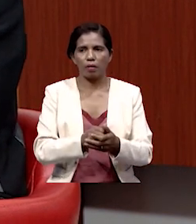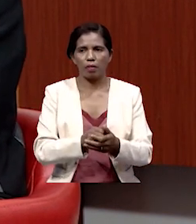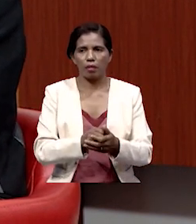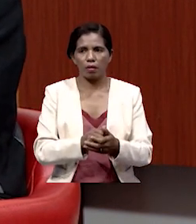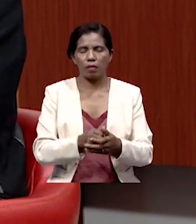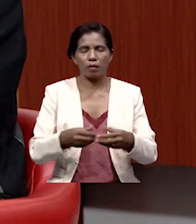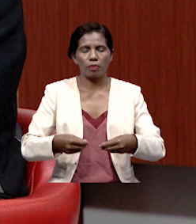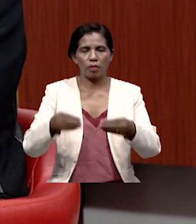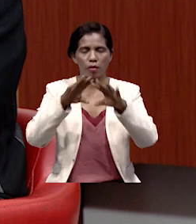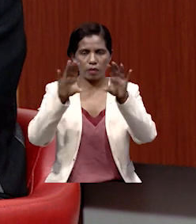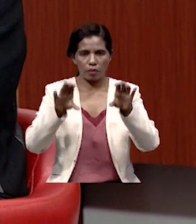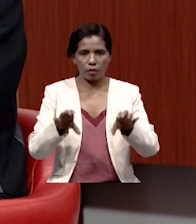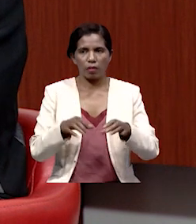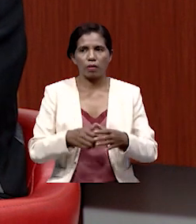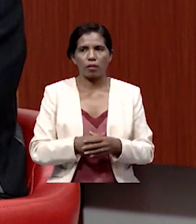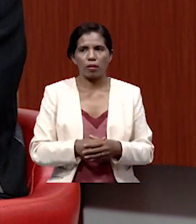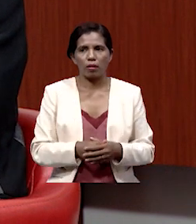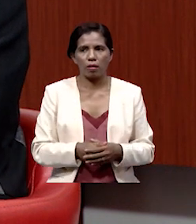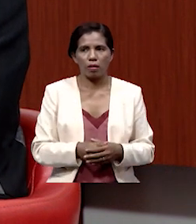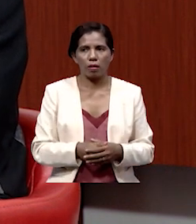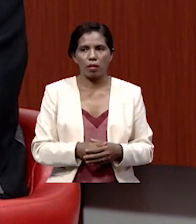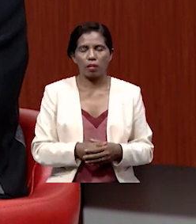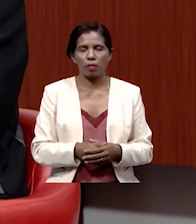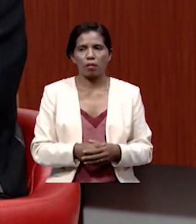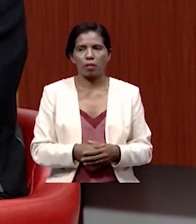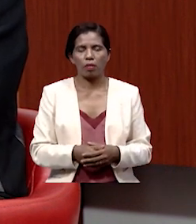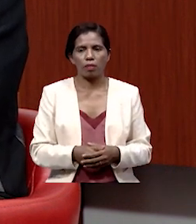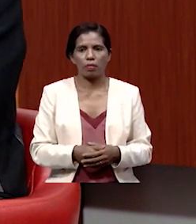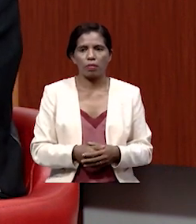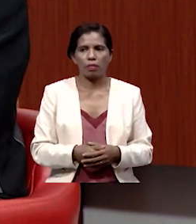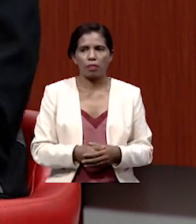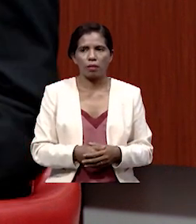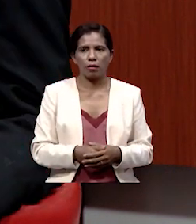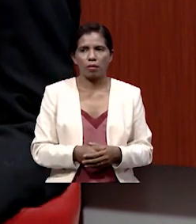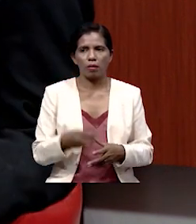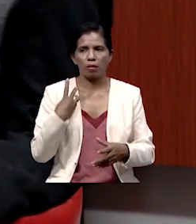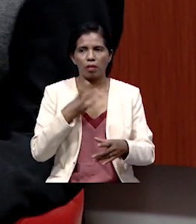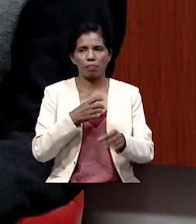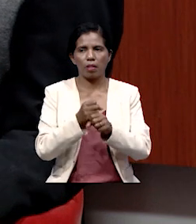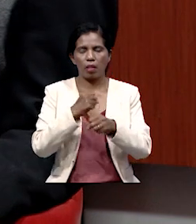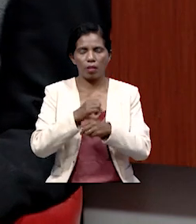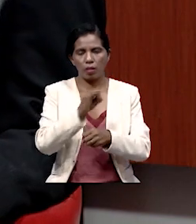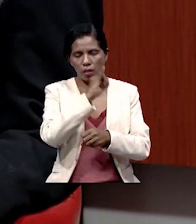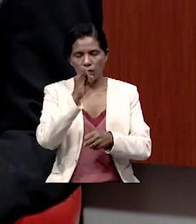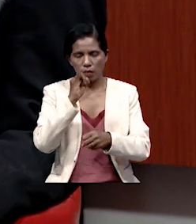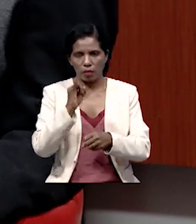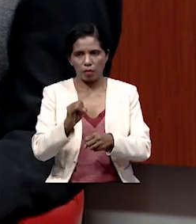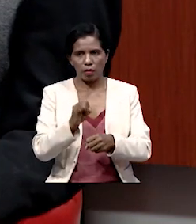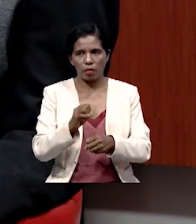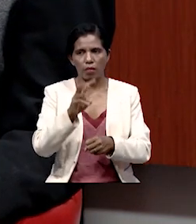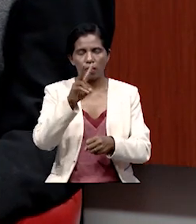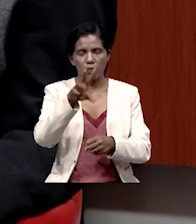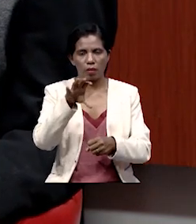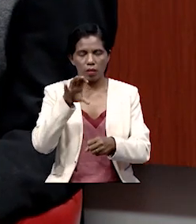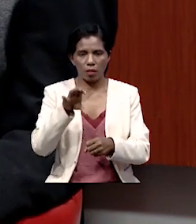certificado, né. Piso sanitário certificado. E pernah kami halo identifikasi kata 200 juta produk